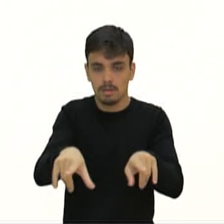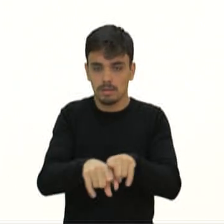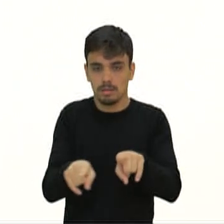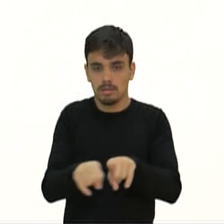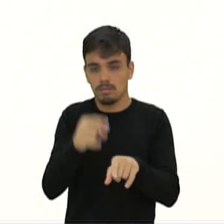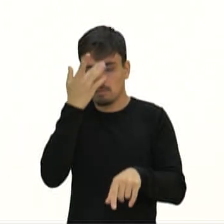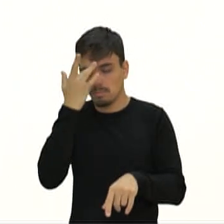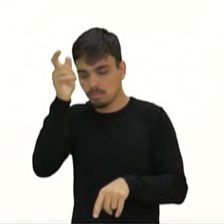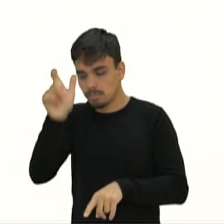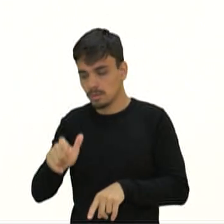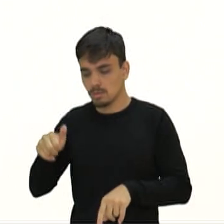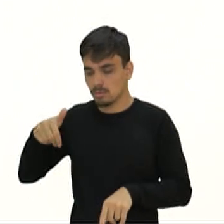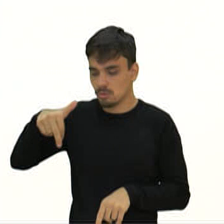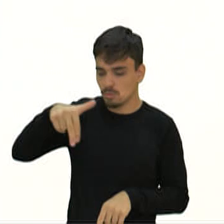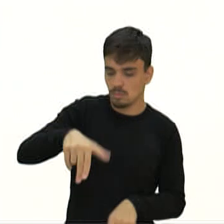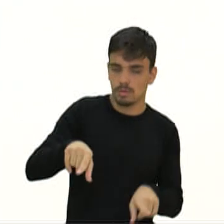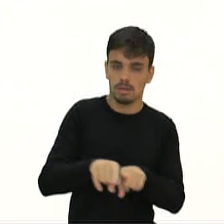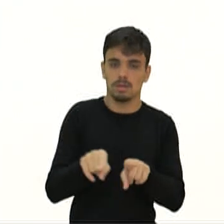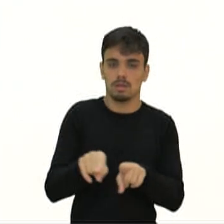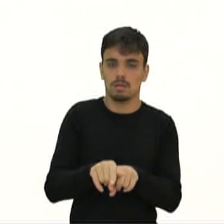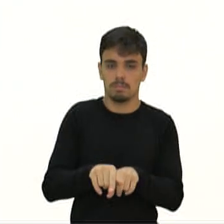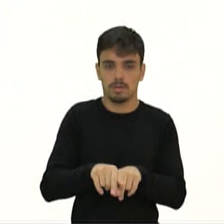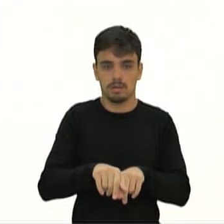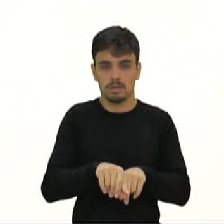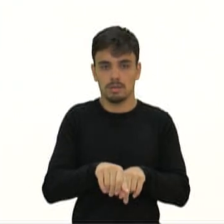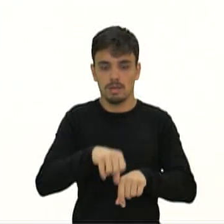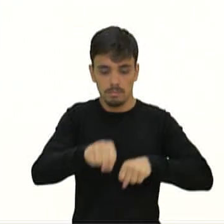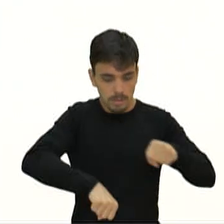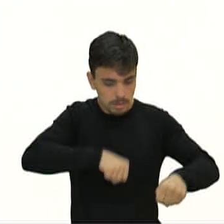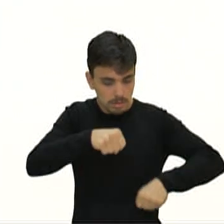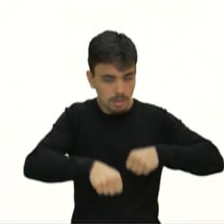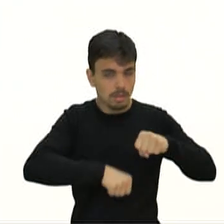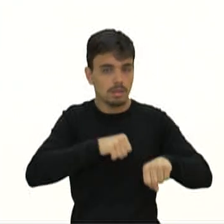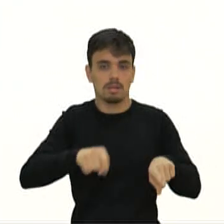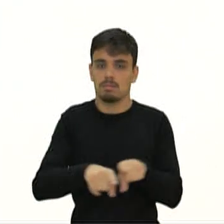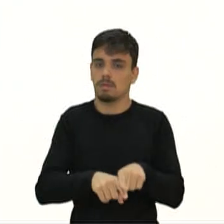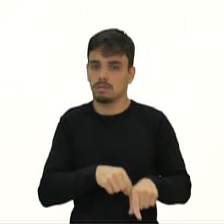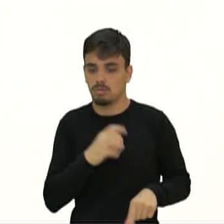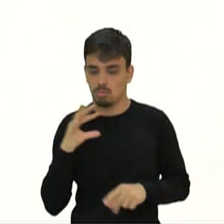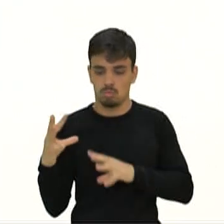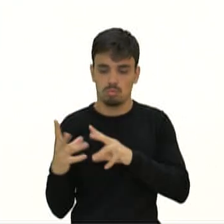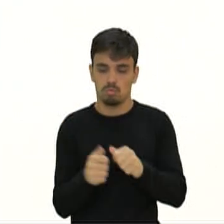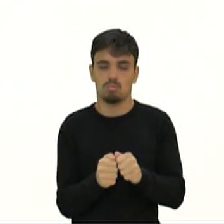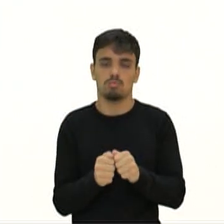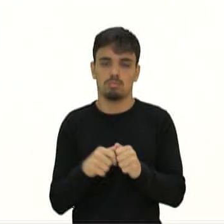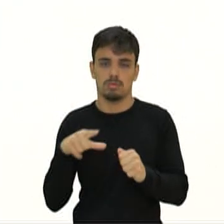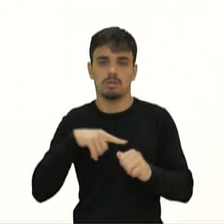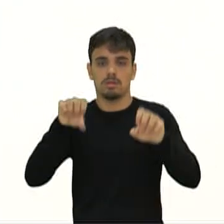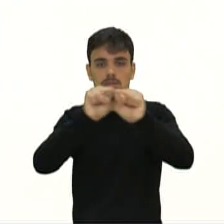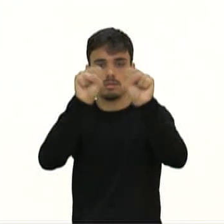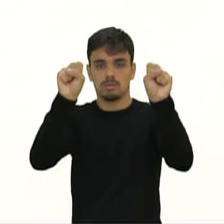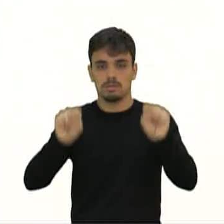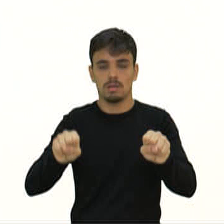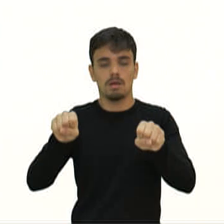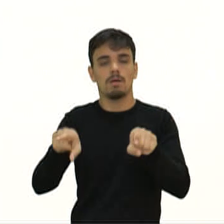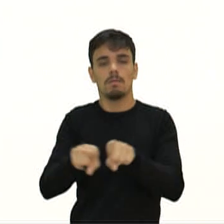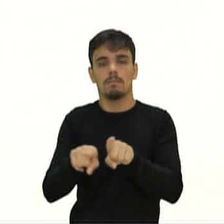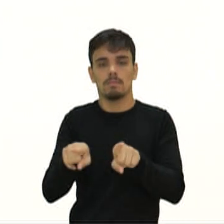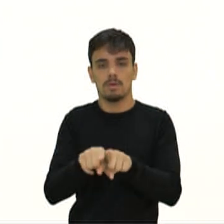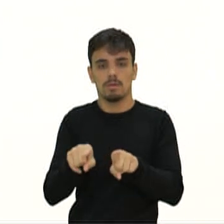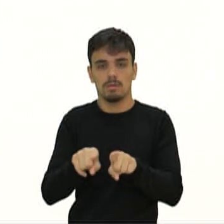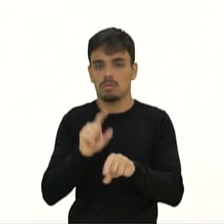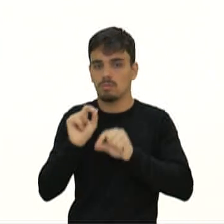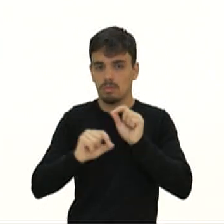como de pessoas, como também de ciclistas, aonde você vai ter esses sistemas que acabam aparecendo das